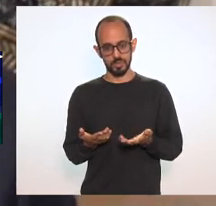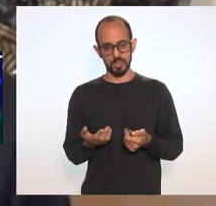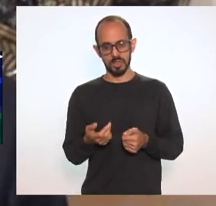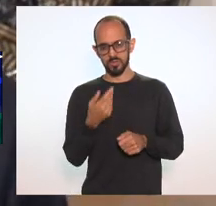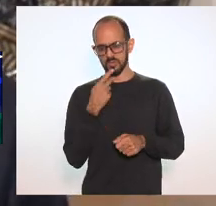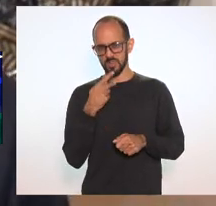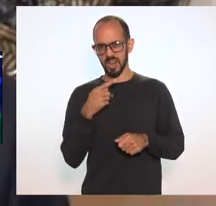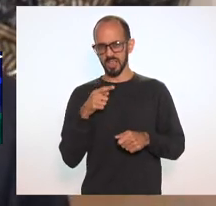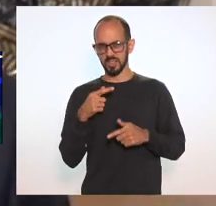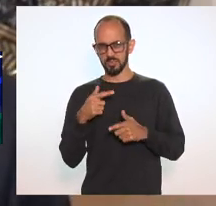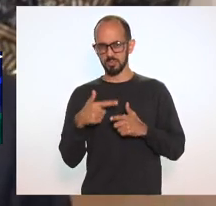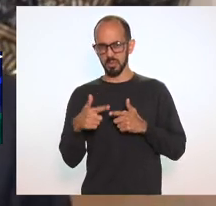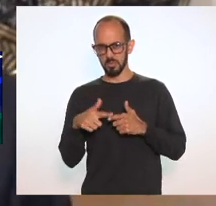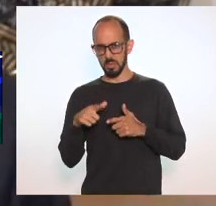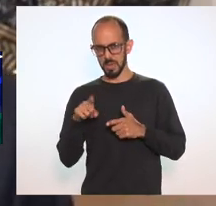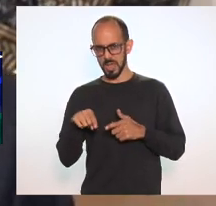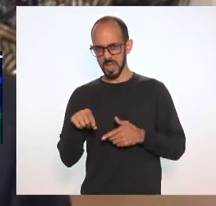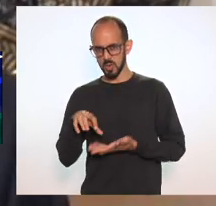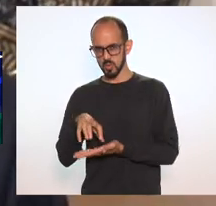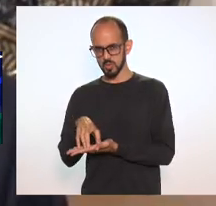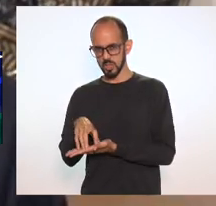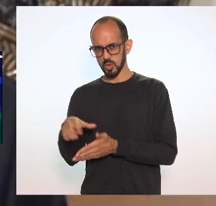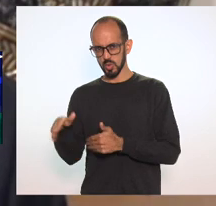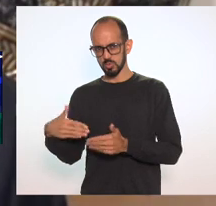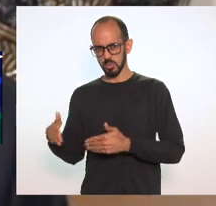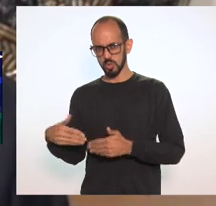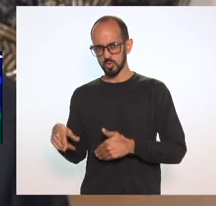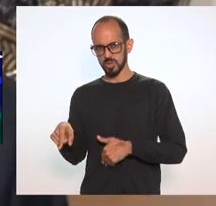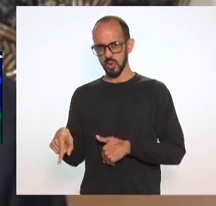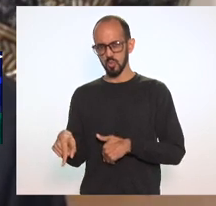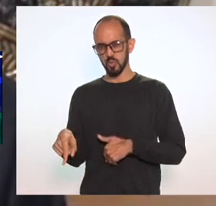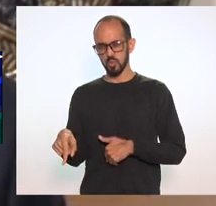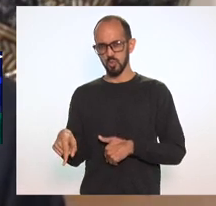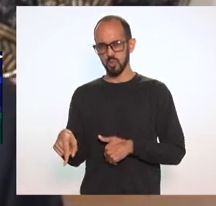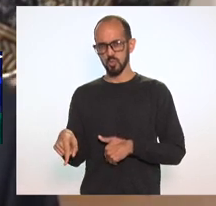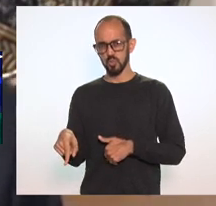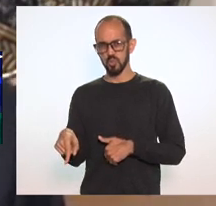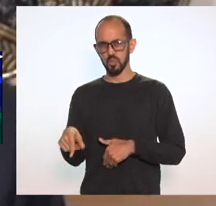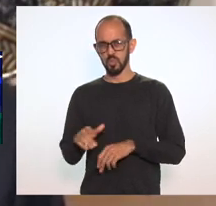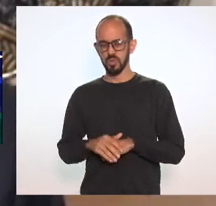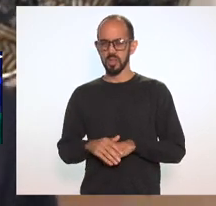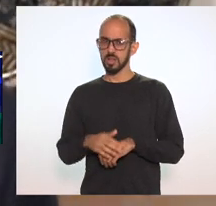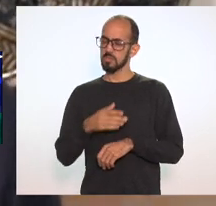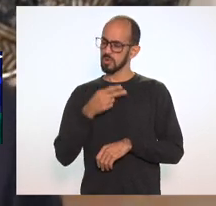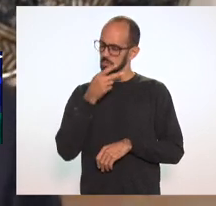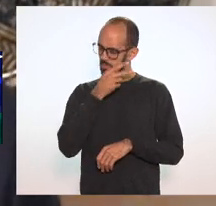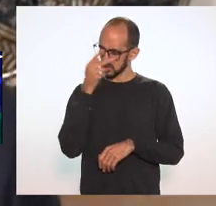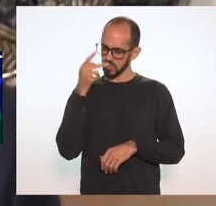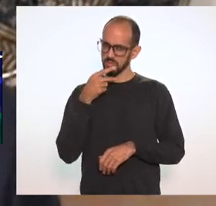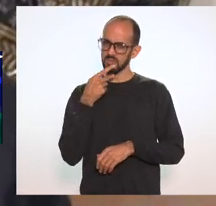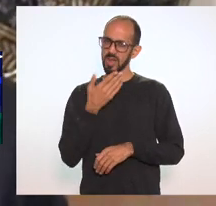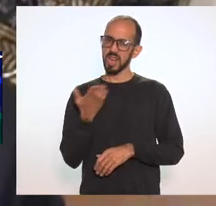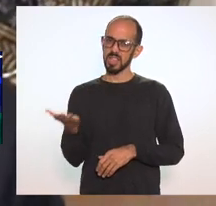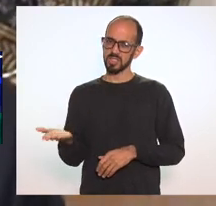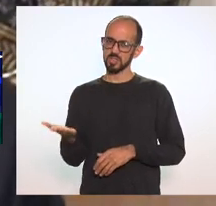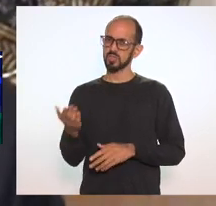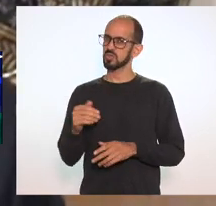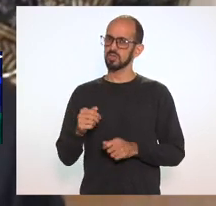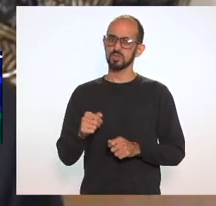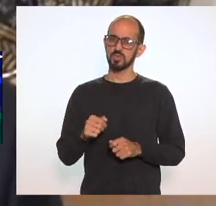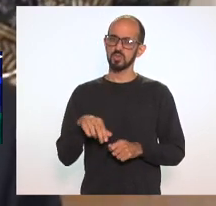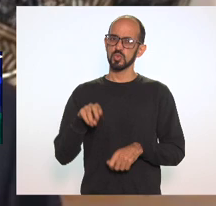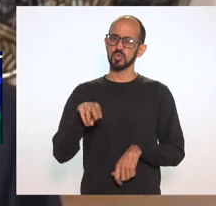setor produtivo e mais do que isso pessoas que falam isso nunca